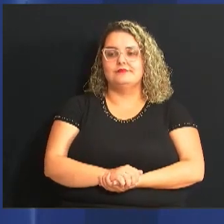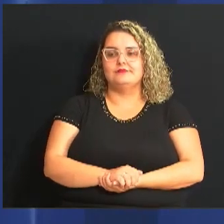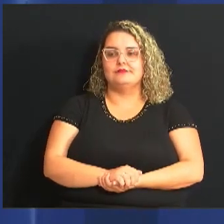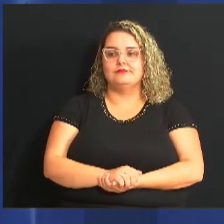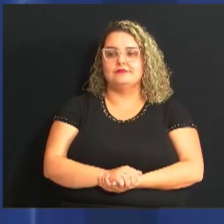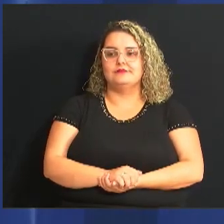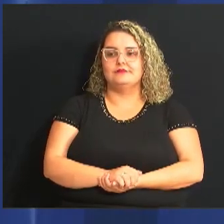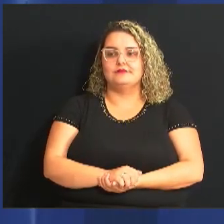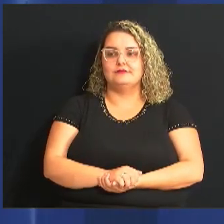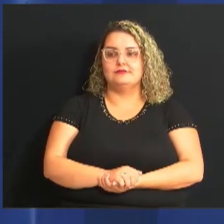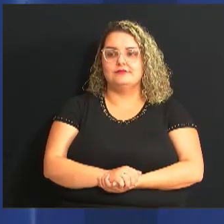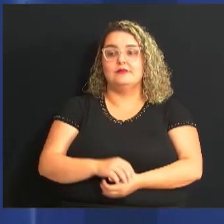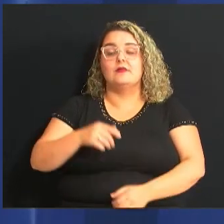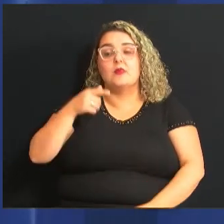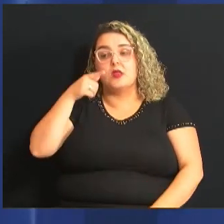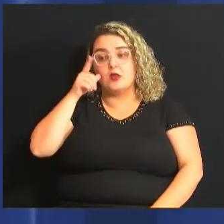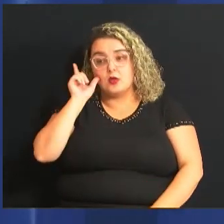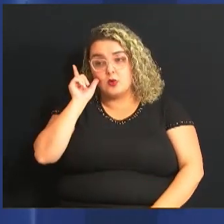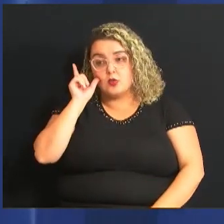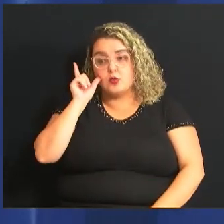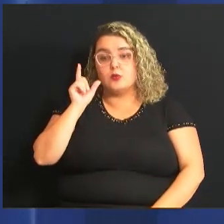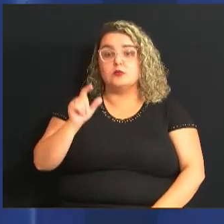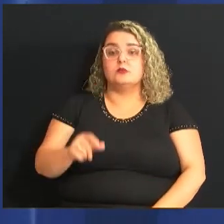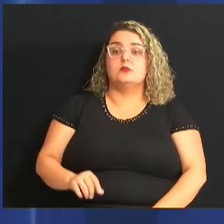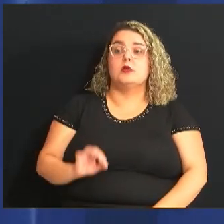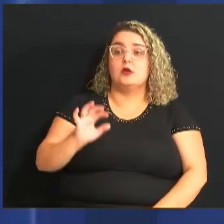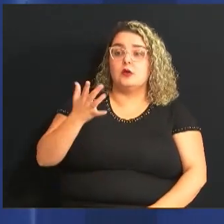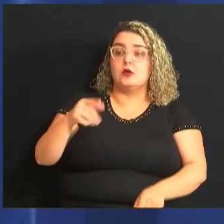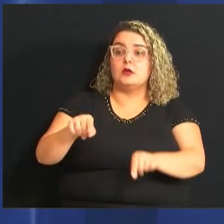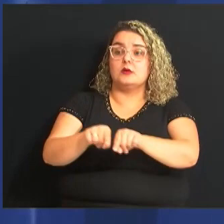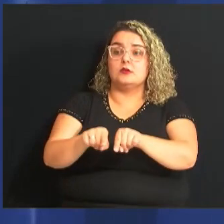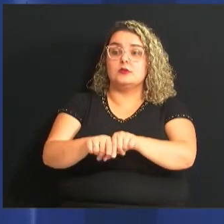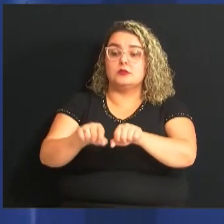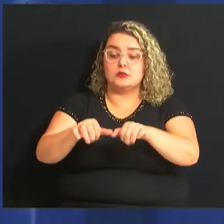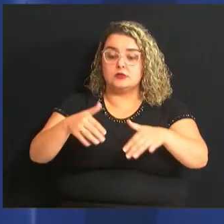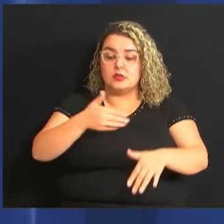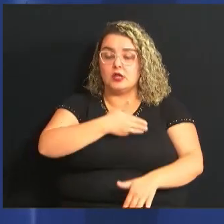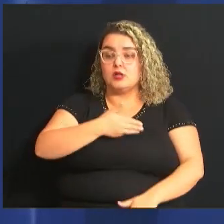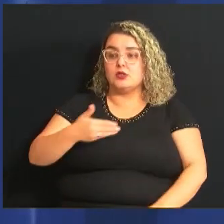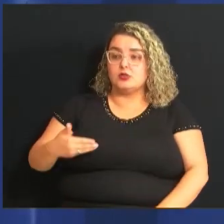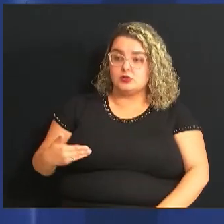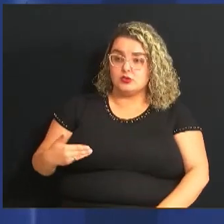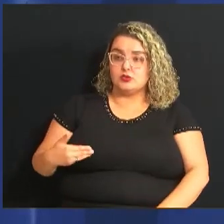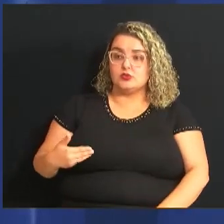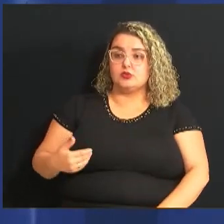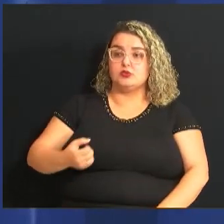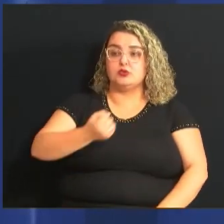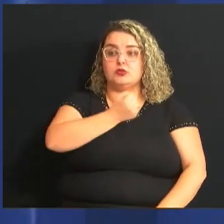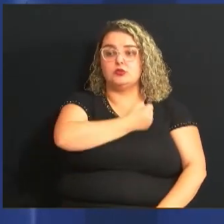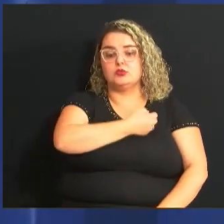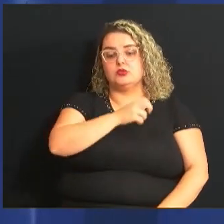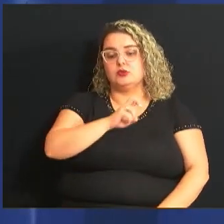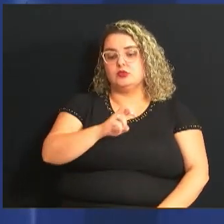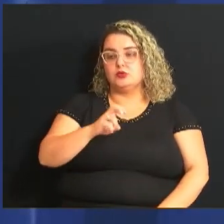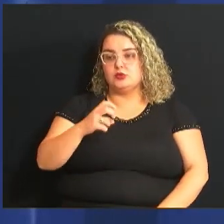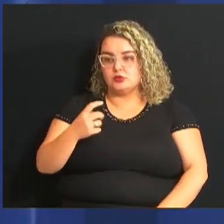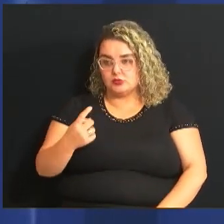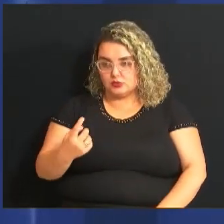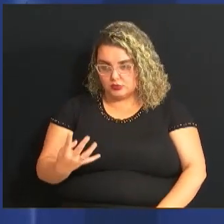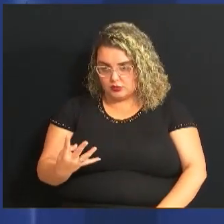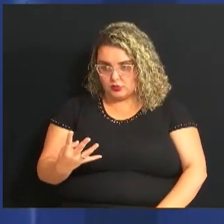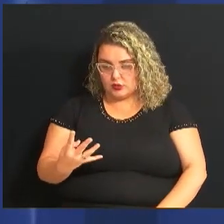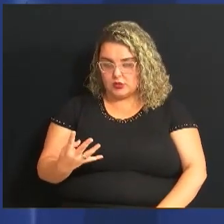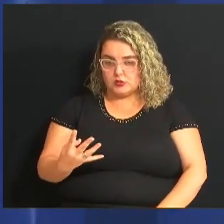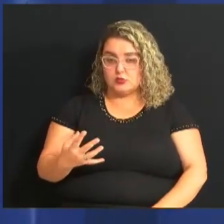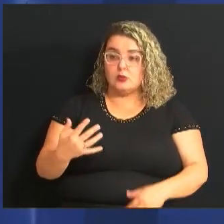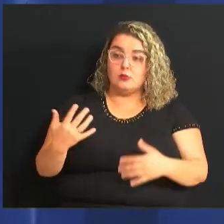Olha, ontem era para ter acontecido também a audiência pública de número 54. Mas